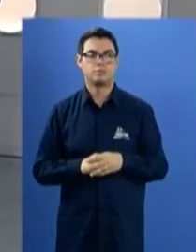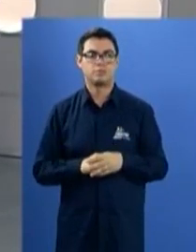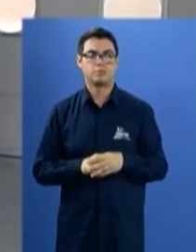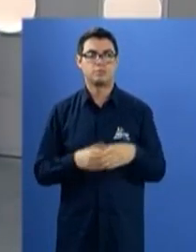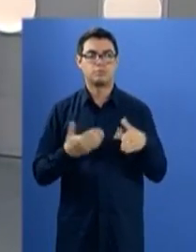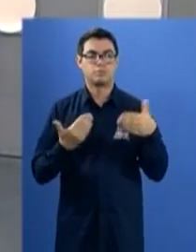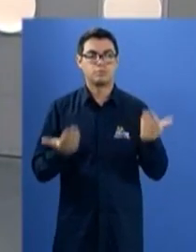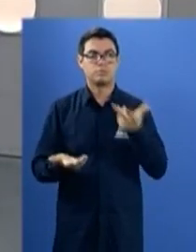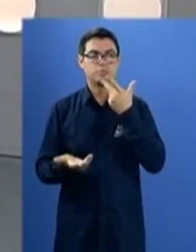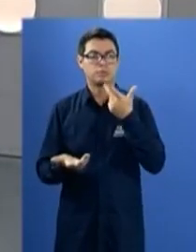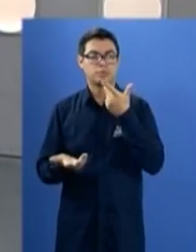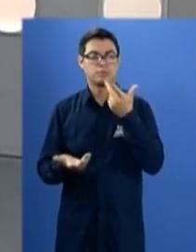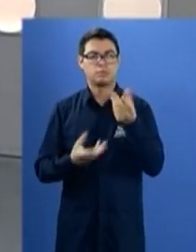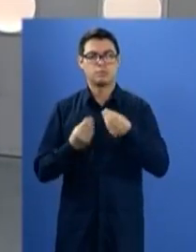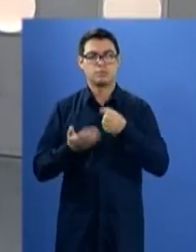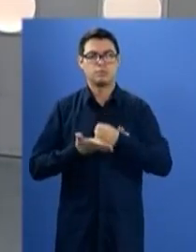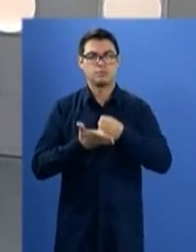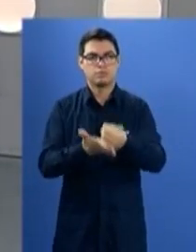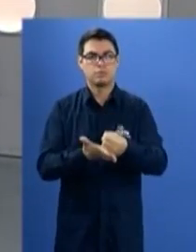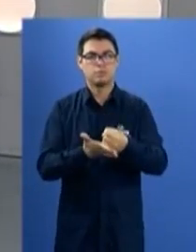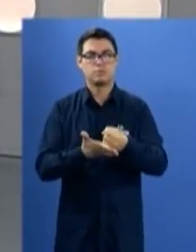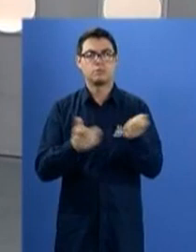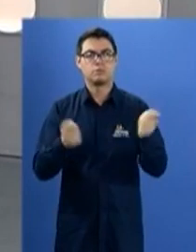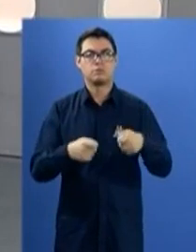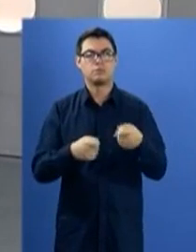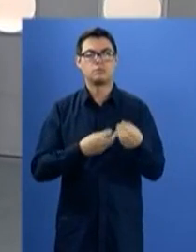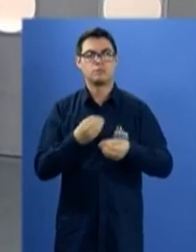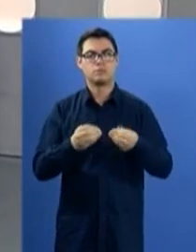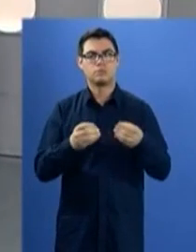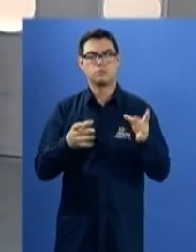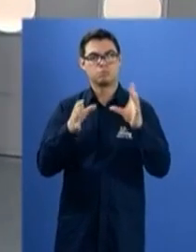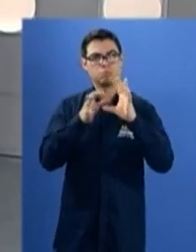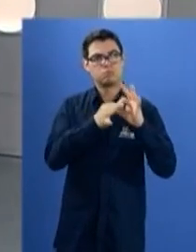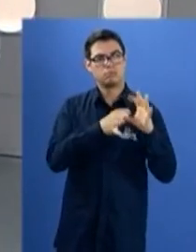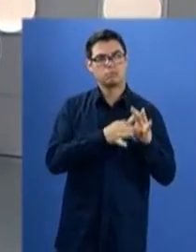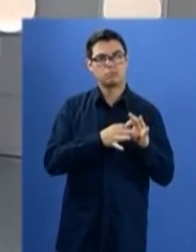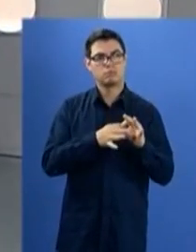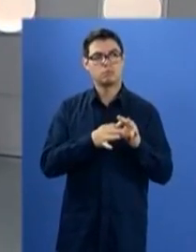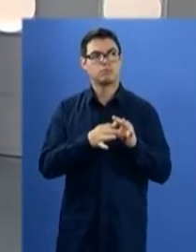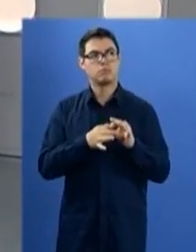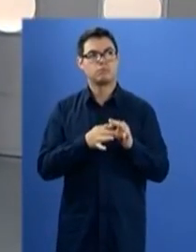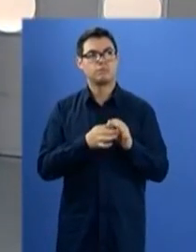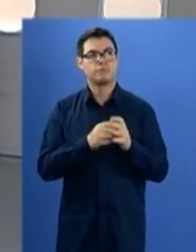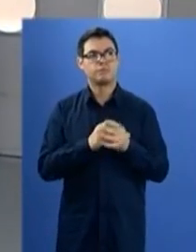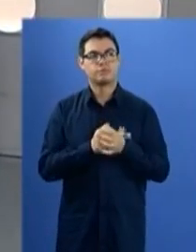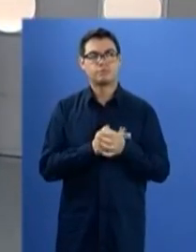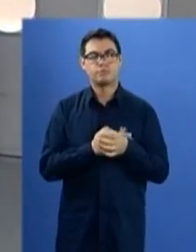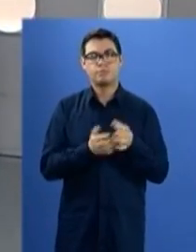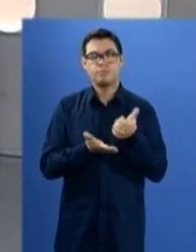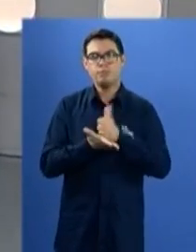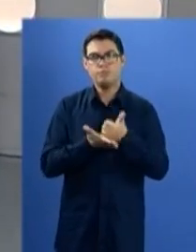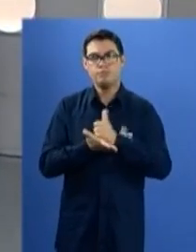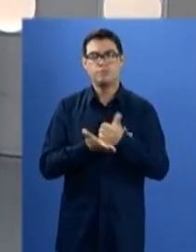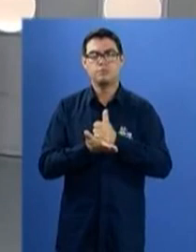Quando nós falamos aqui em suporte, o seu envolvimento com a produção é o planejamento